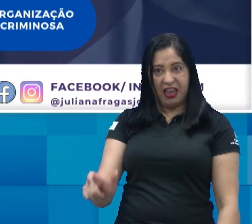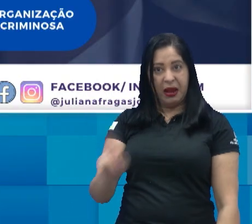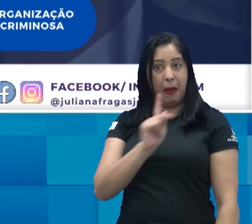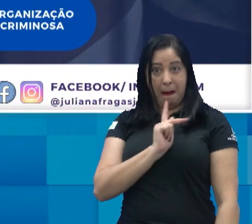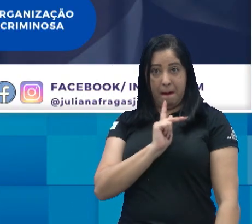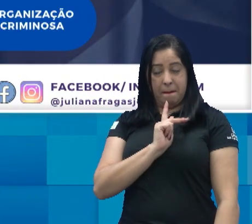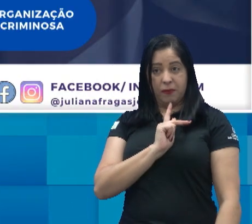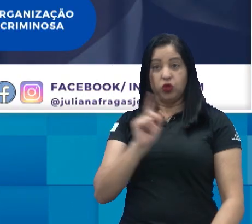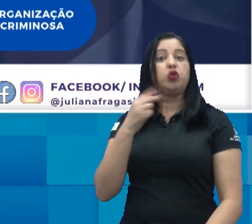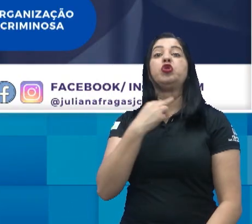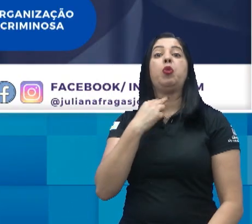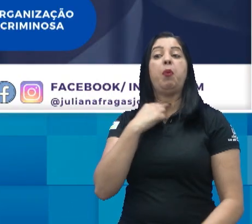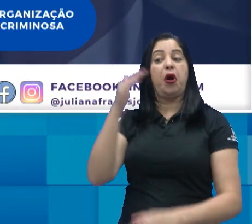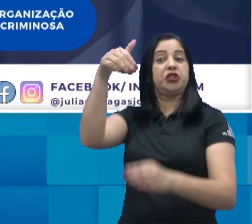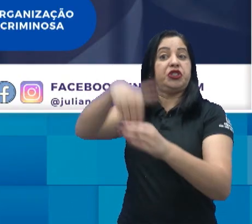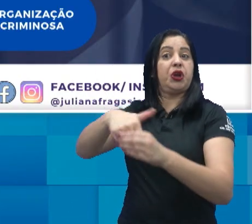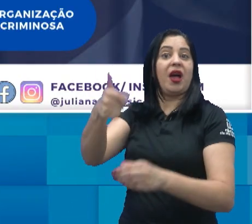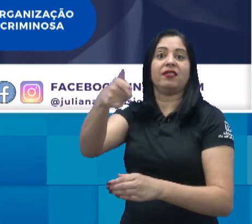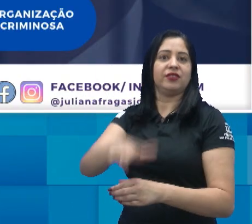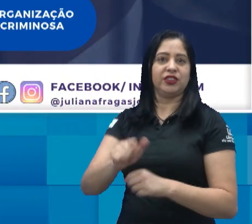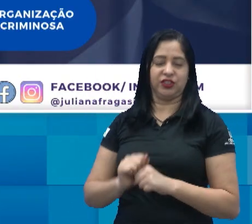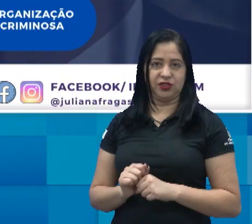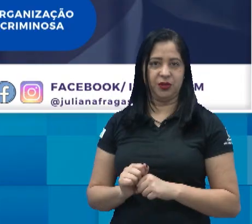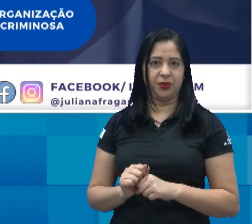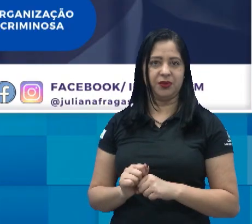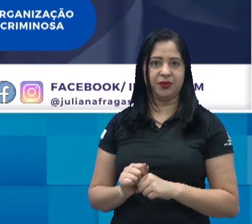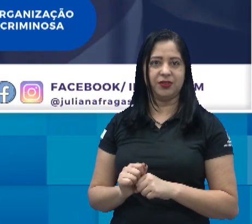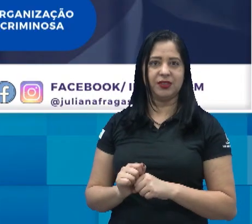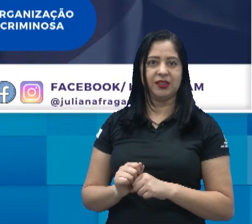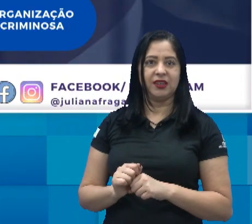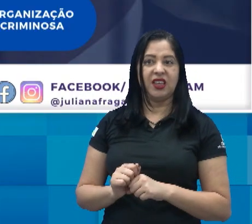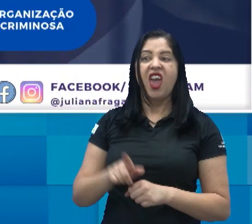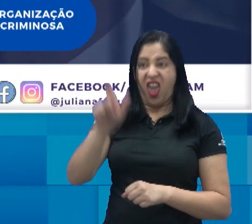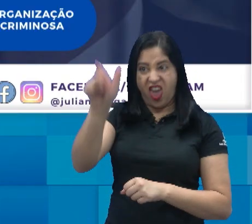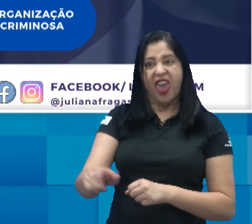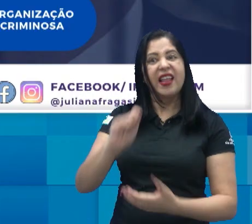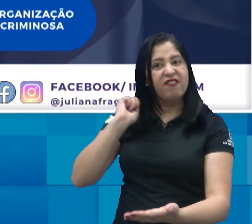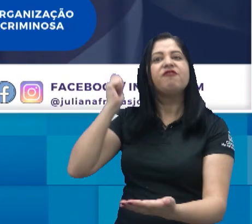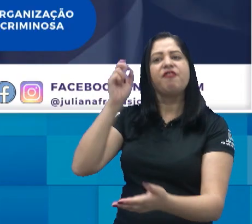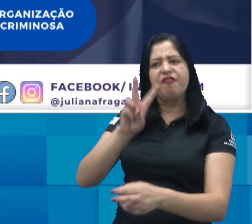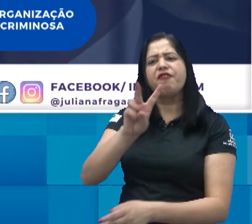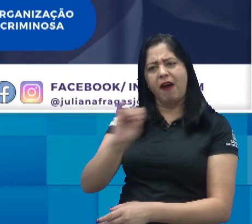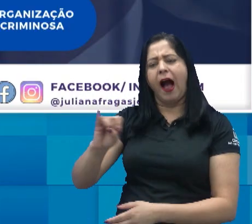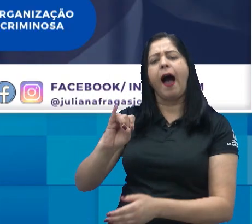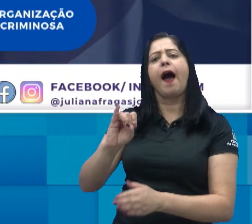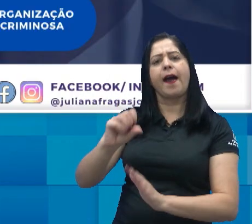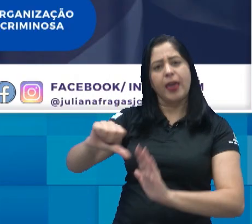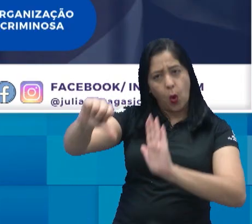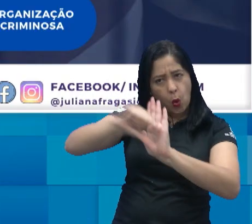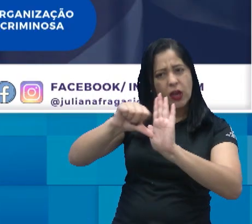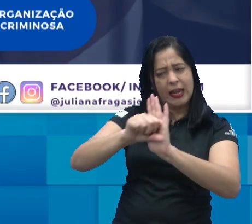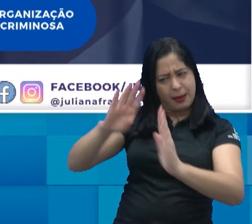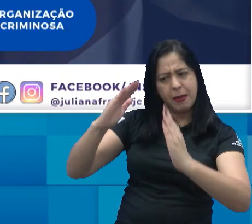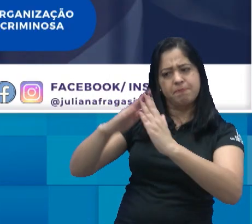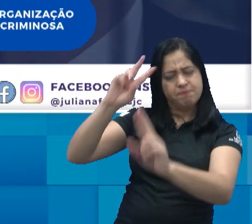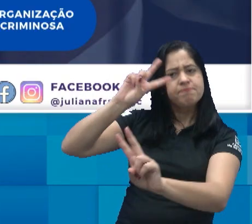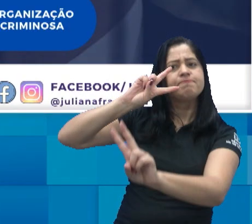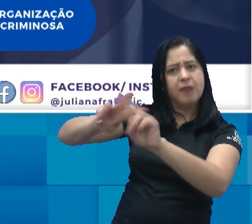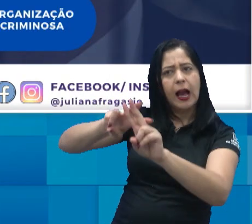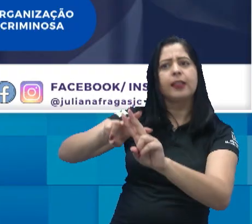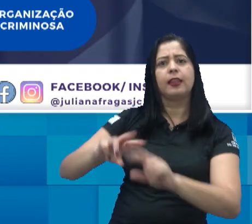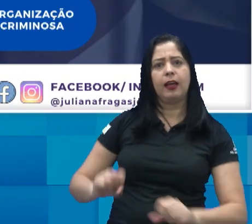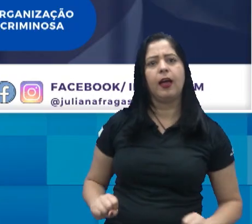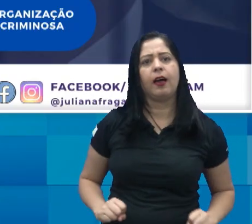pela terceira vez, um presidente inelegível que vai pagar pelos seus crimes por muito tempo. Só está começando.